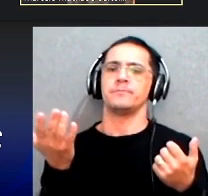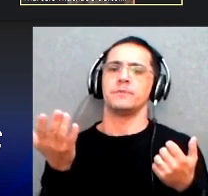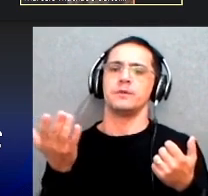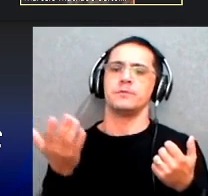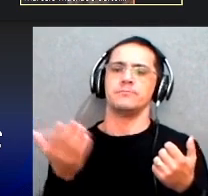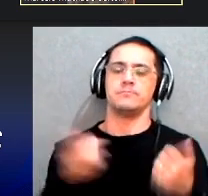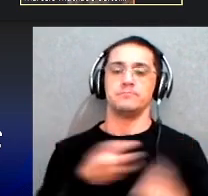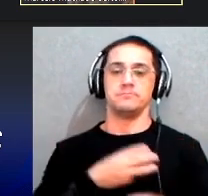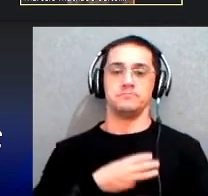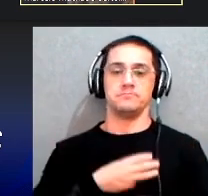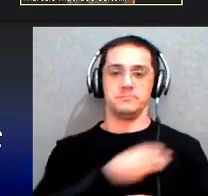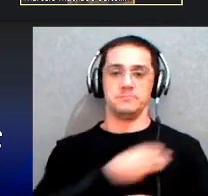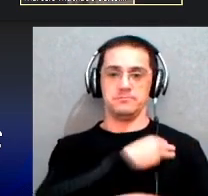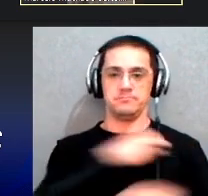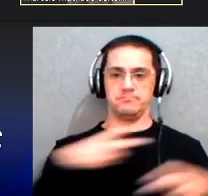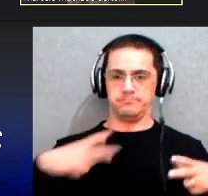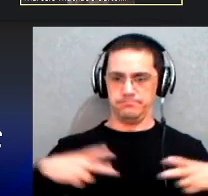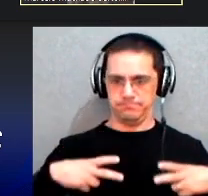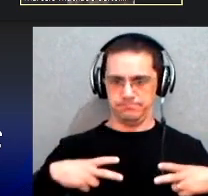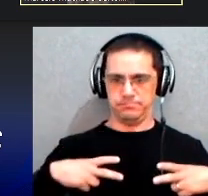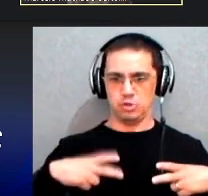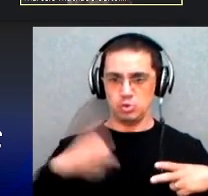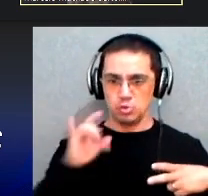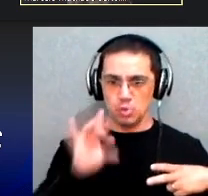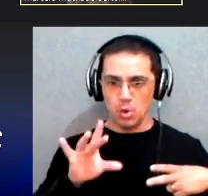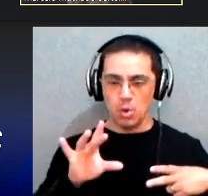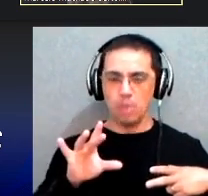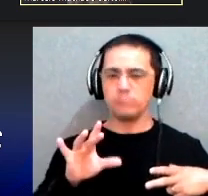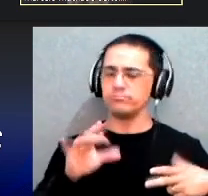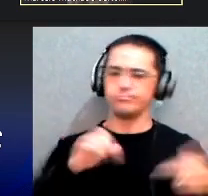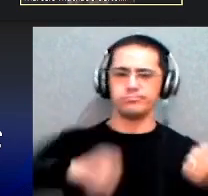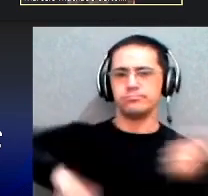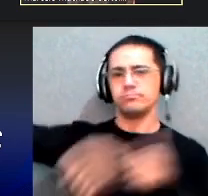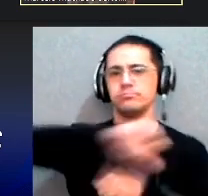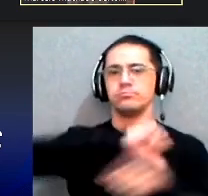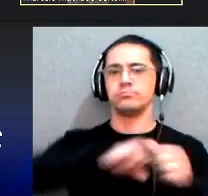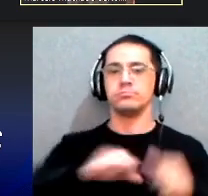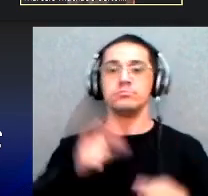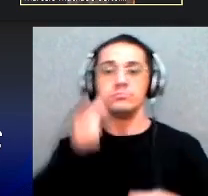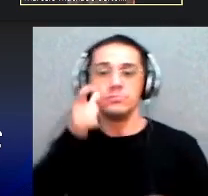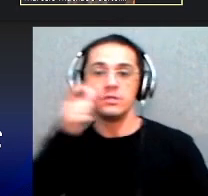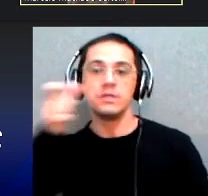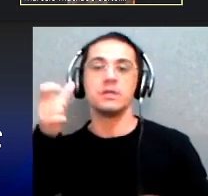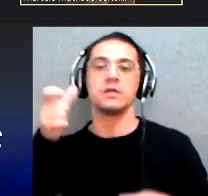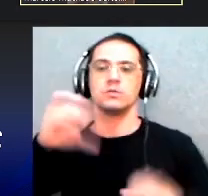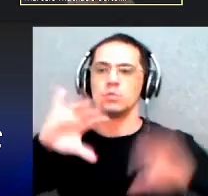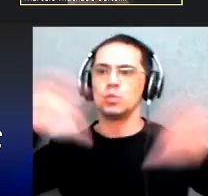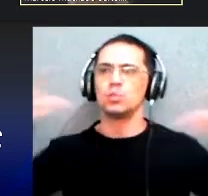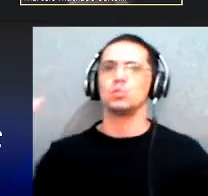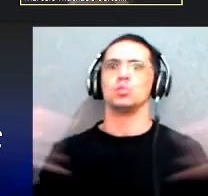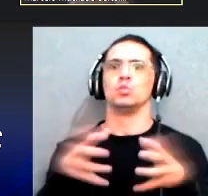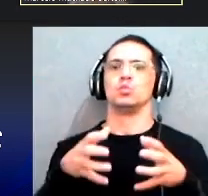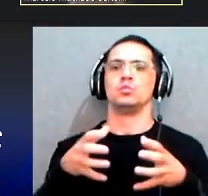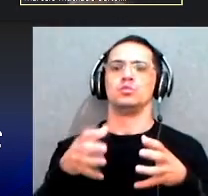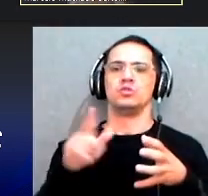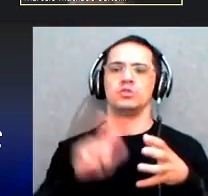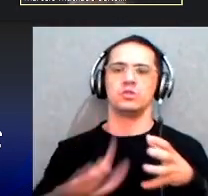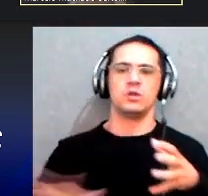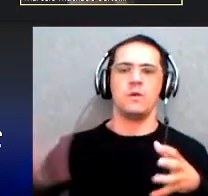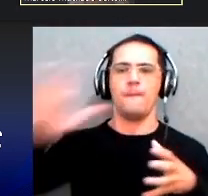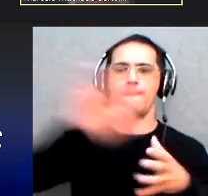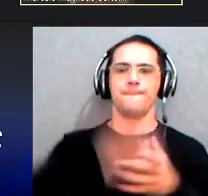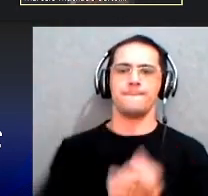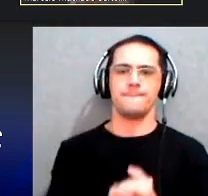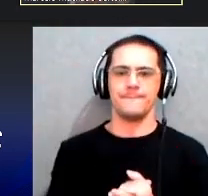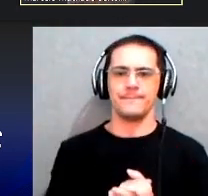privado e ganharam justamente o interesse coletivo. Não por acaso sabemos,